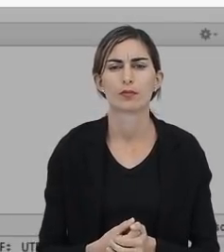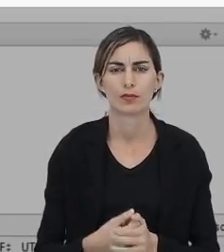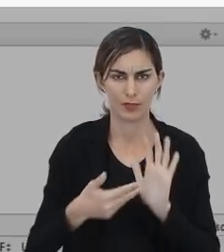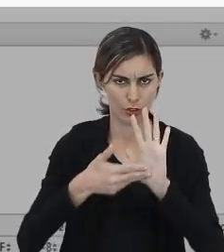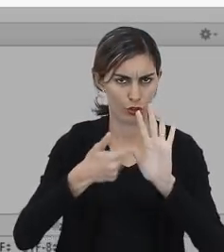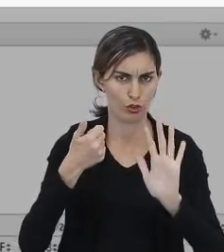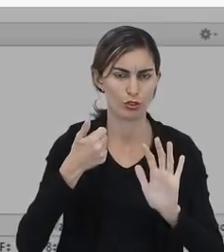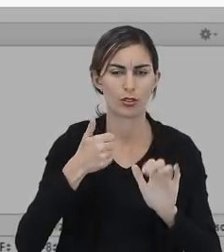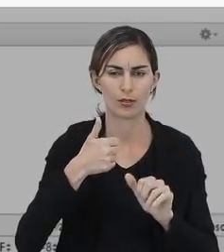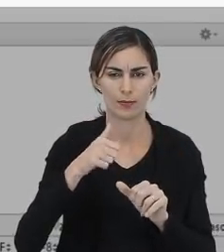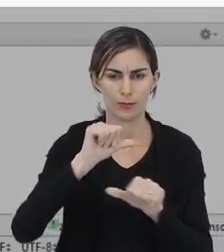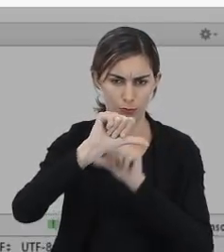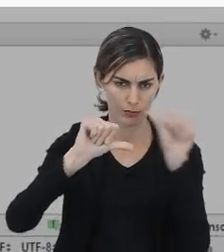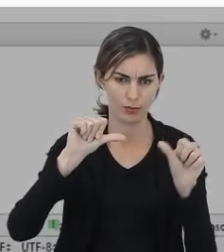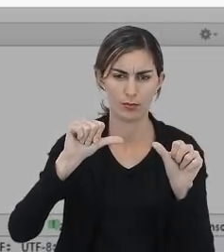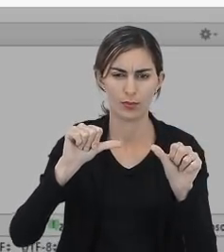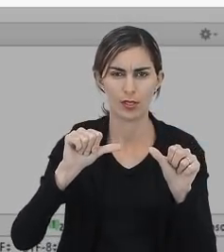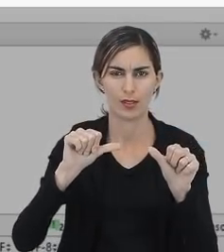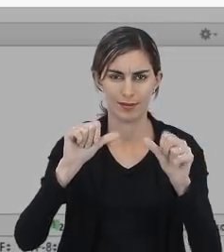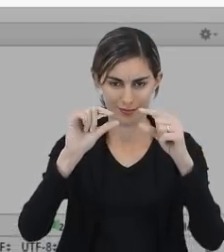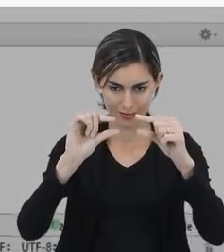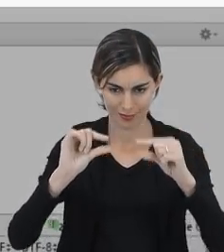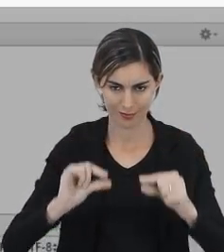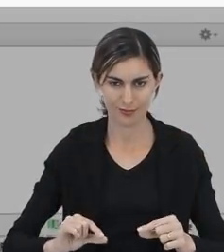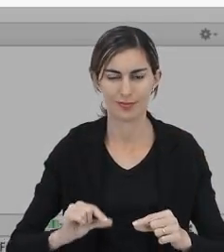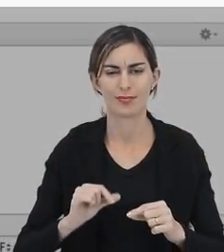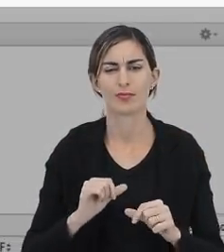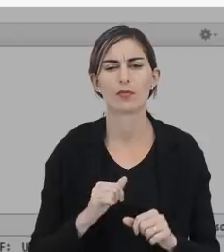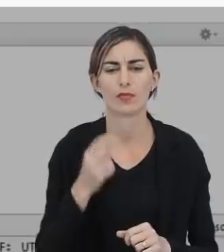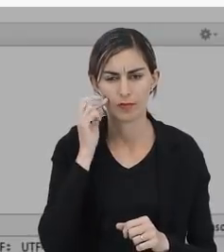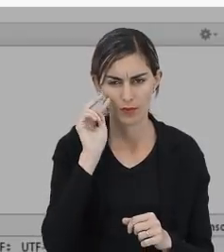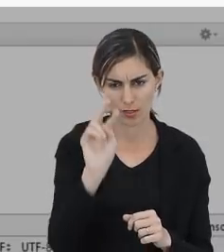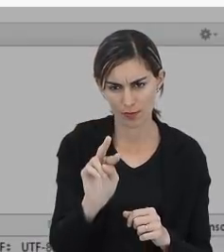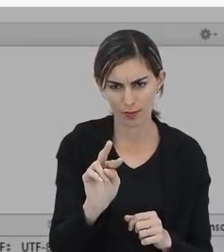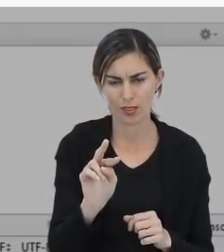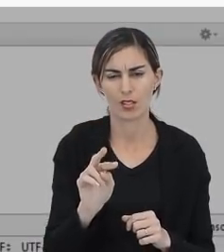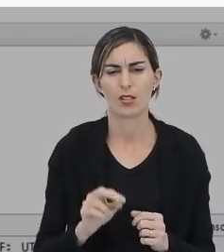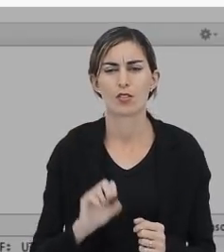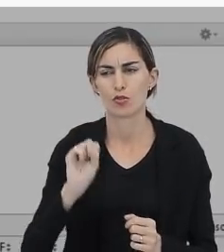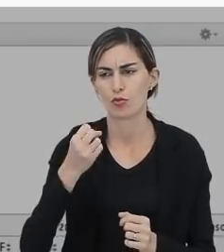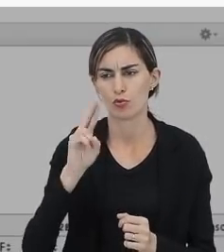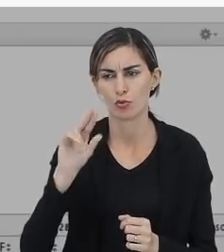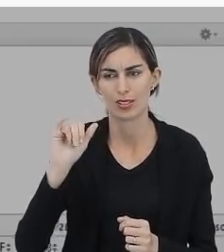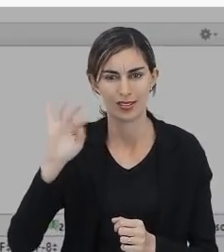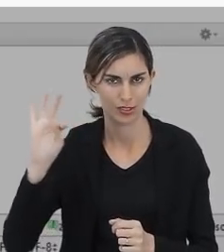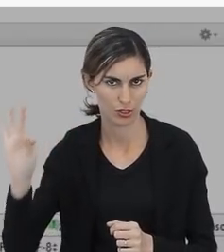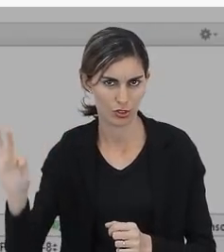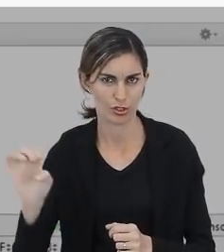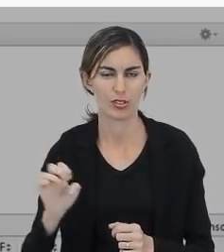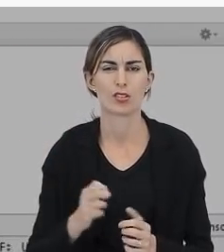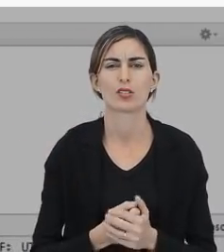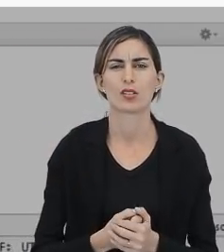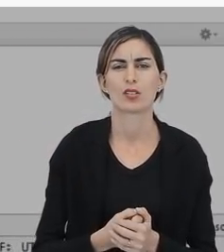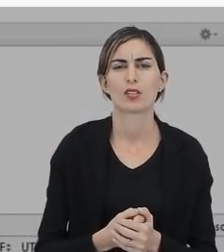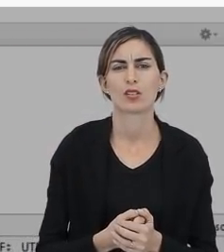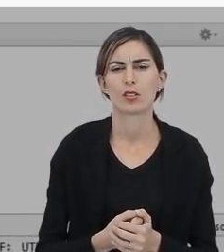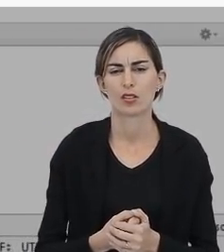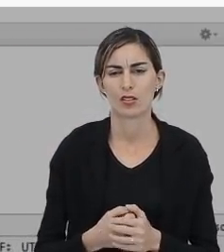e vou retirar esses breaks. Observe que o switch, que essa estrutura